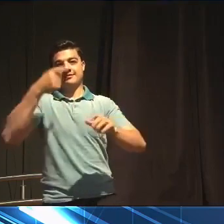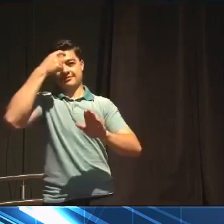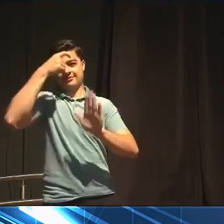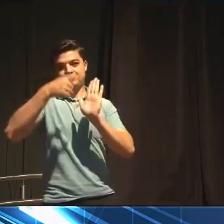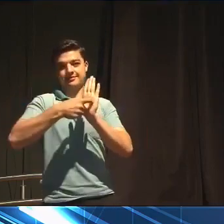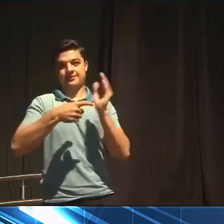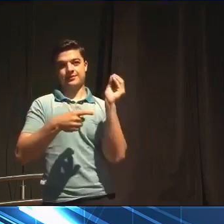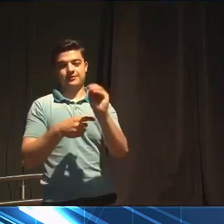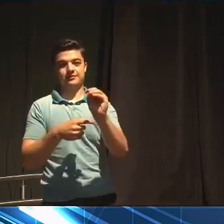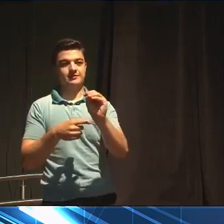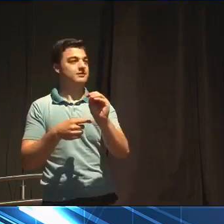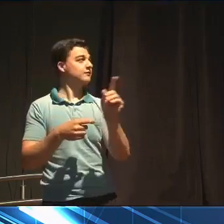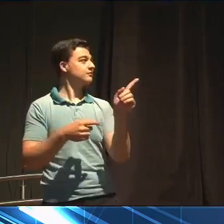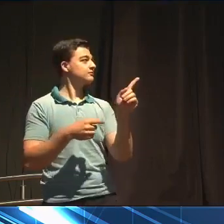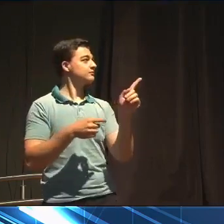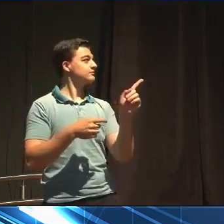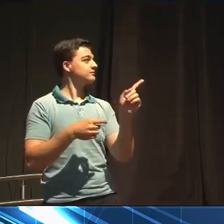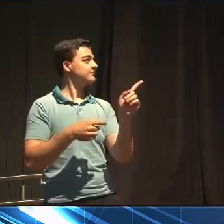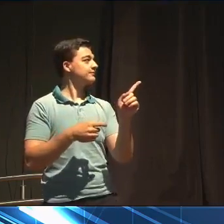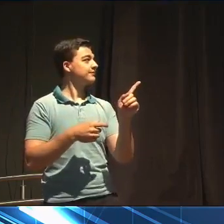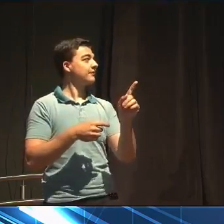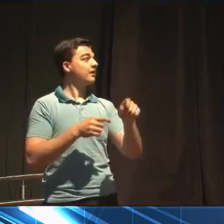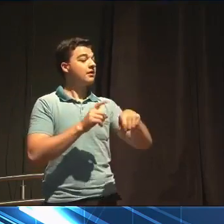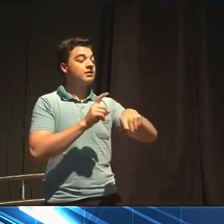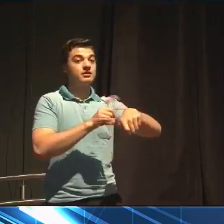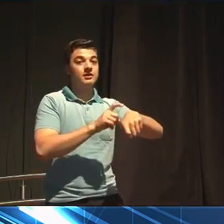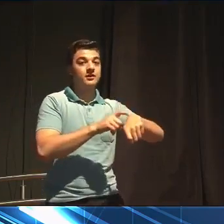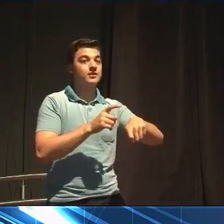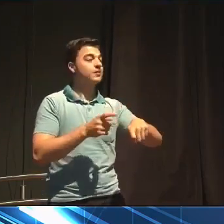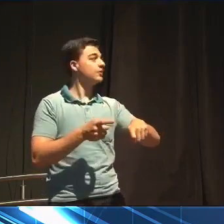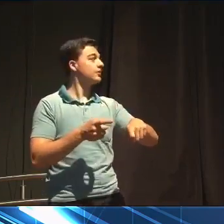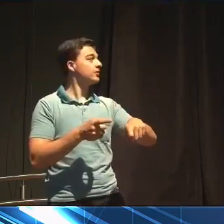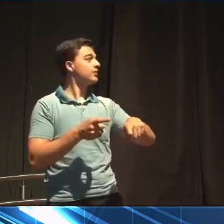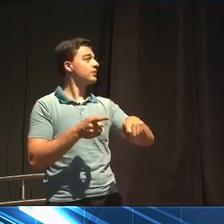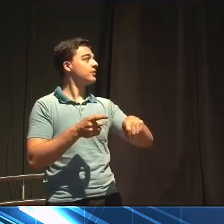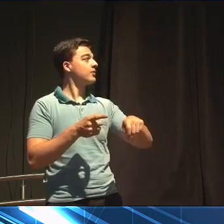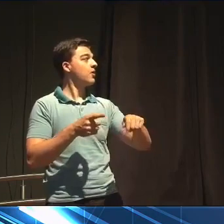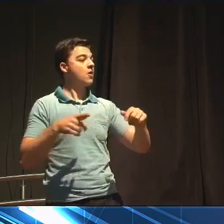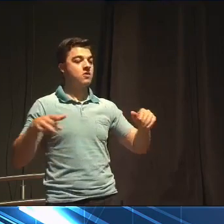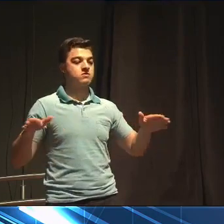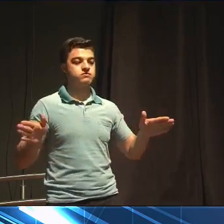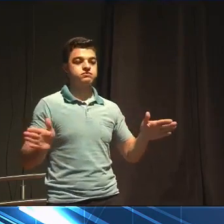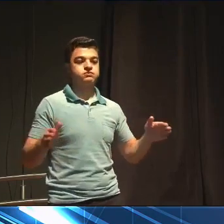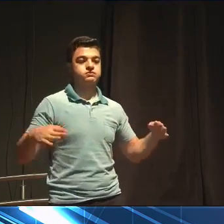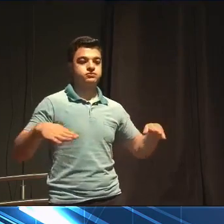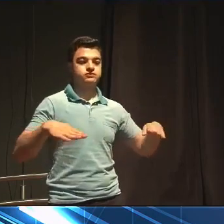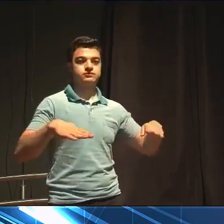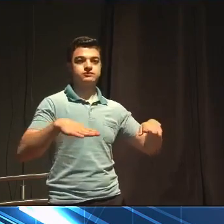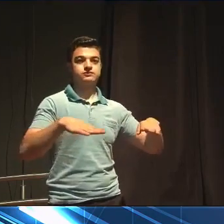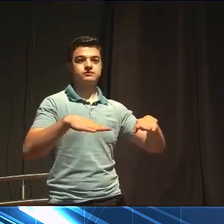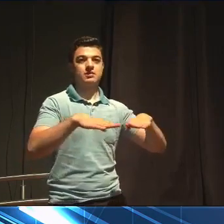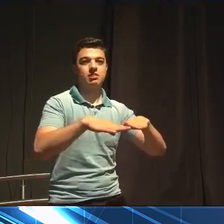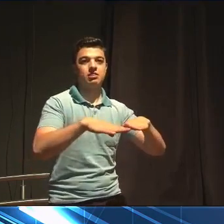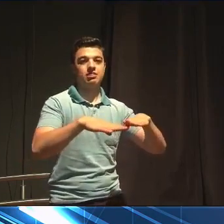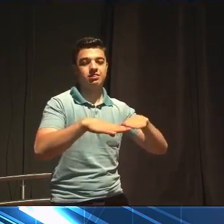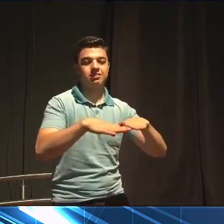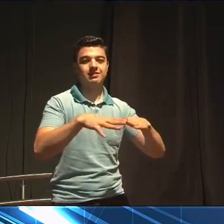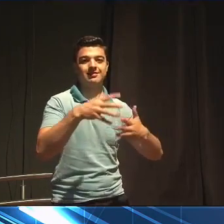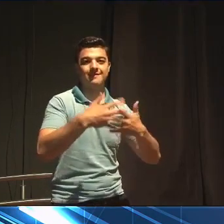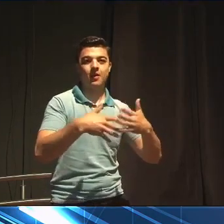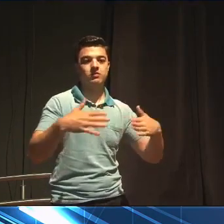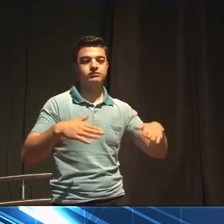a ergonomia, velocidade, congestionamento, tipo de produto que está sendo colocado, ou seja, você consegue